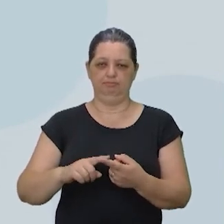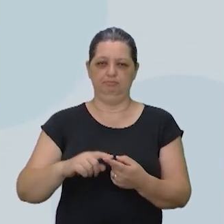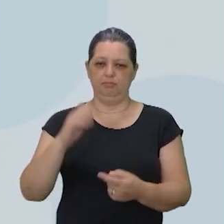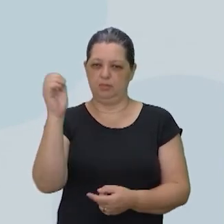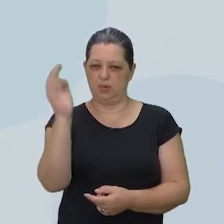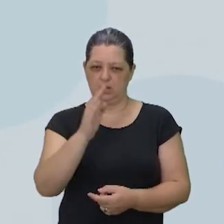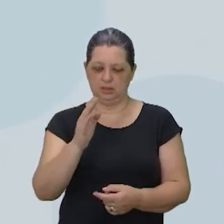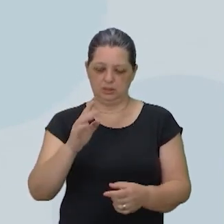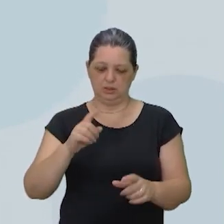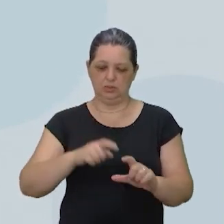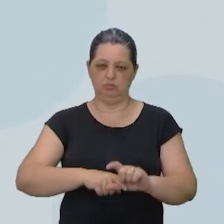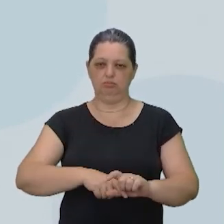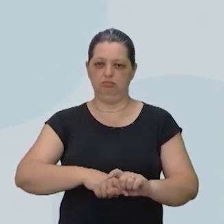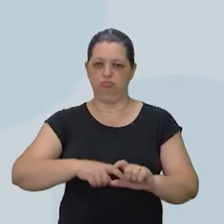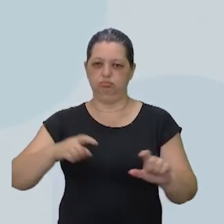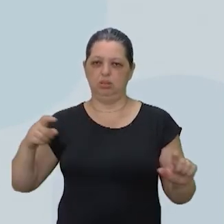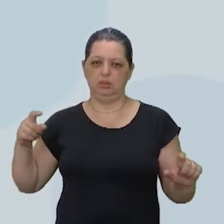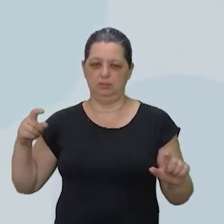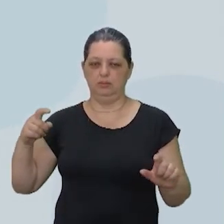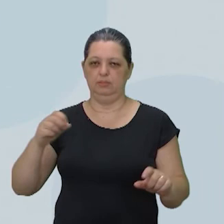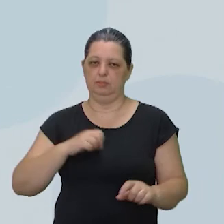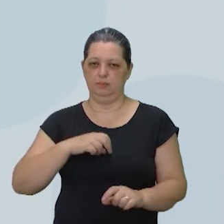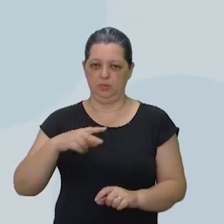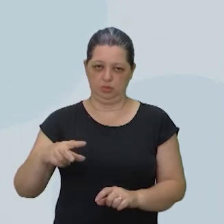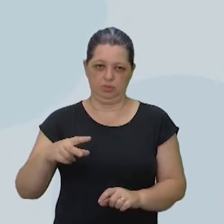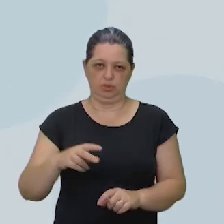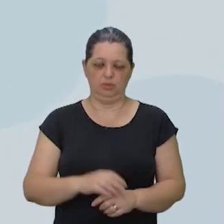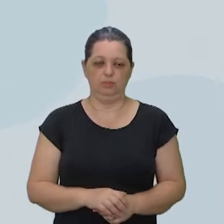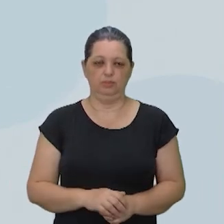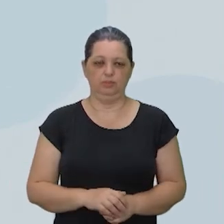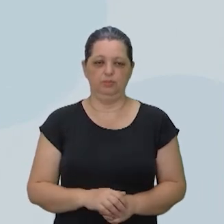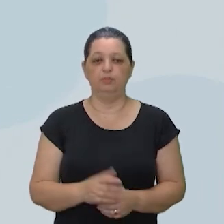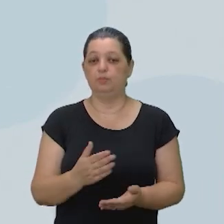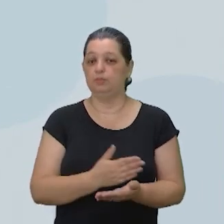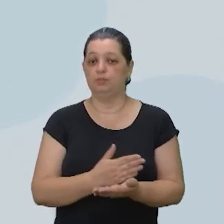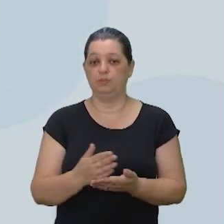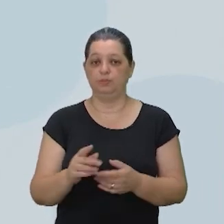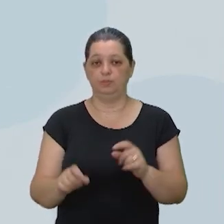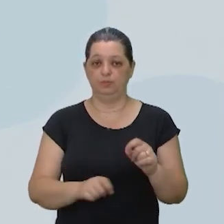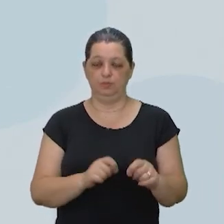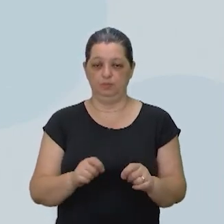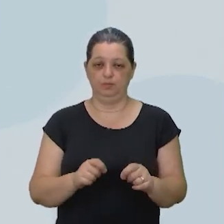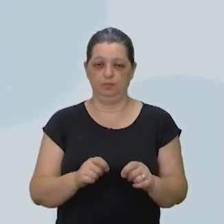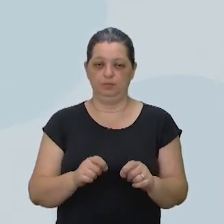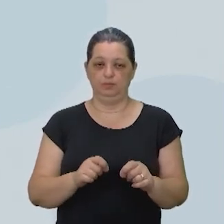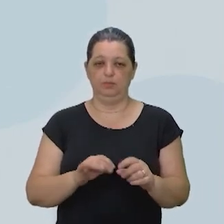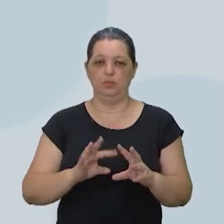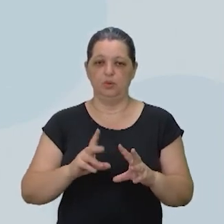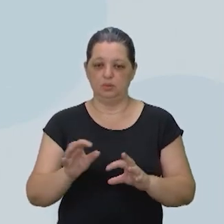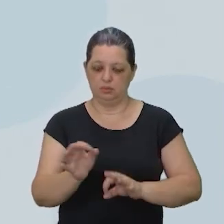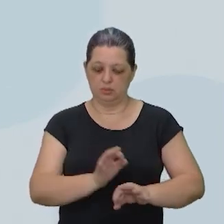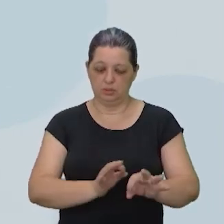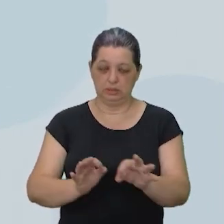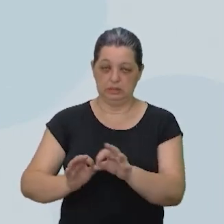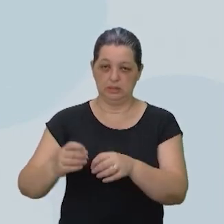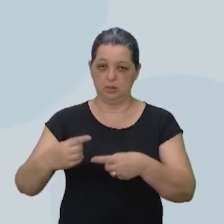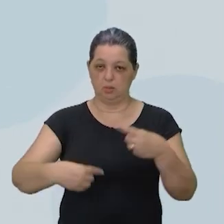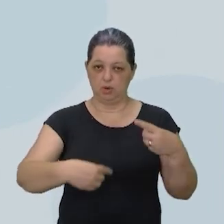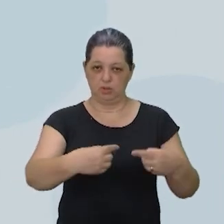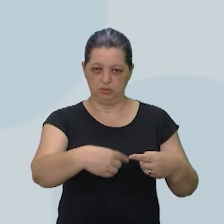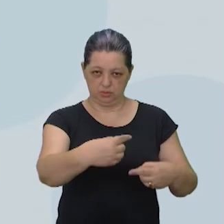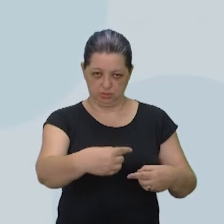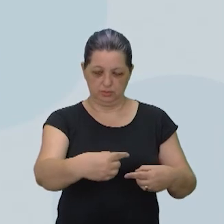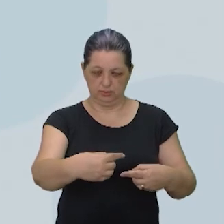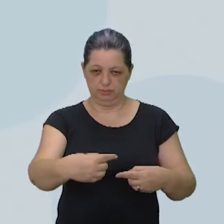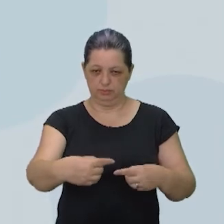de Portugal, e a partir disso é que se constrói aí todo o formato político que vai dar